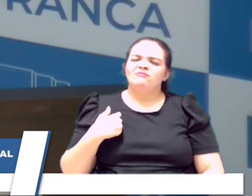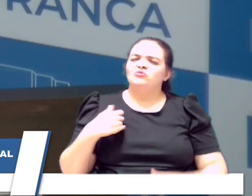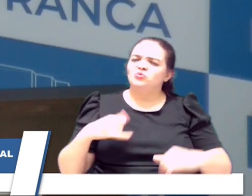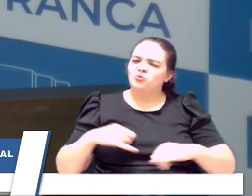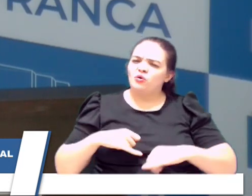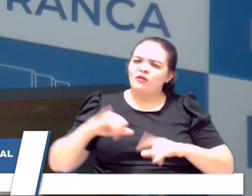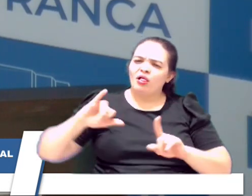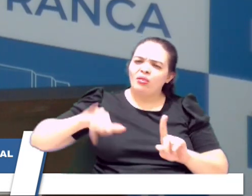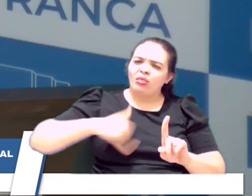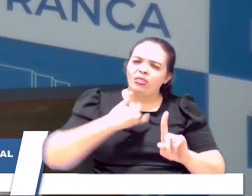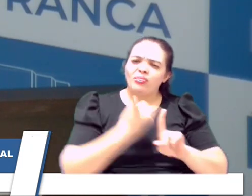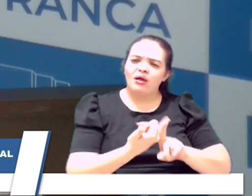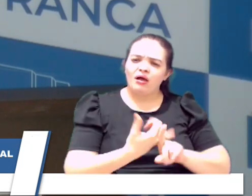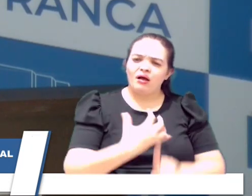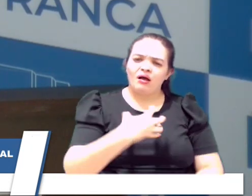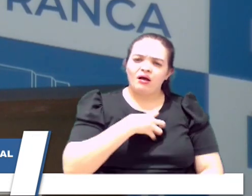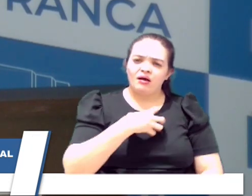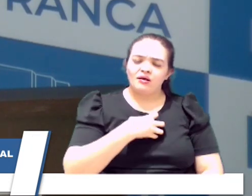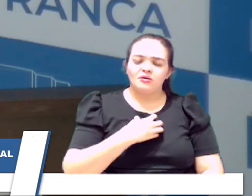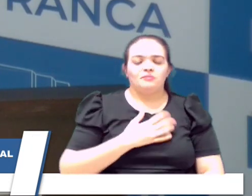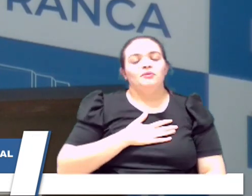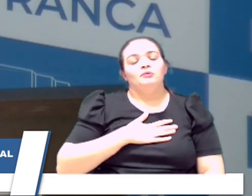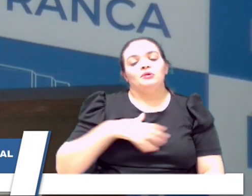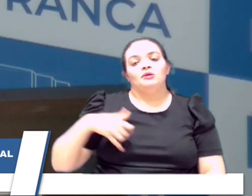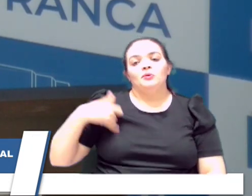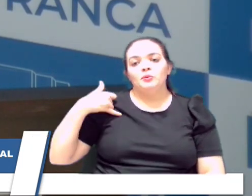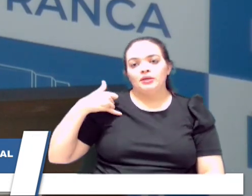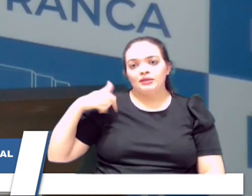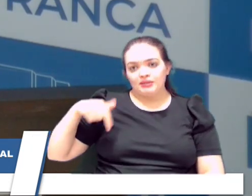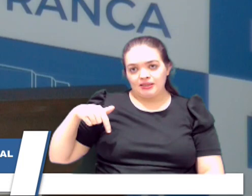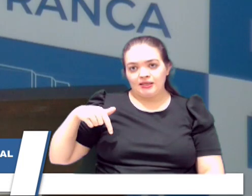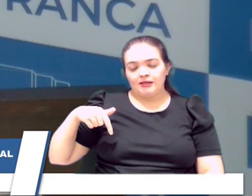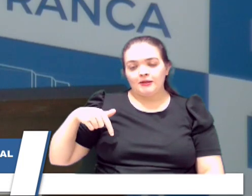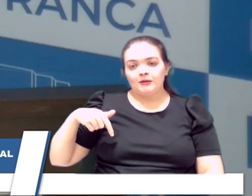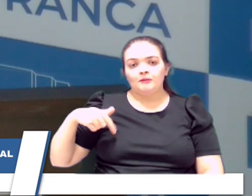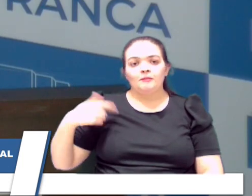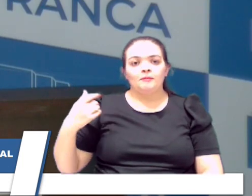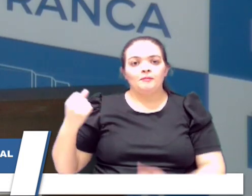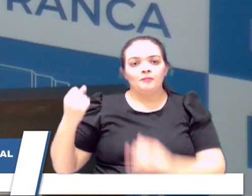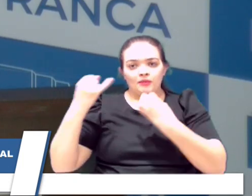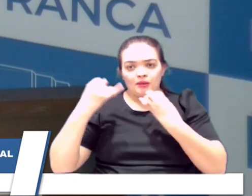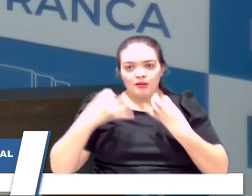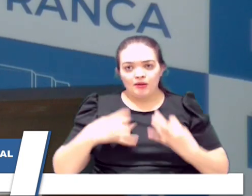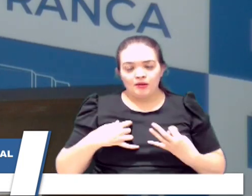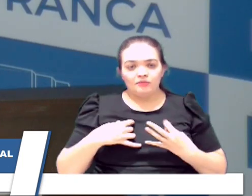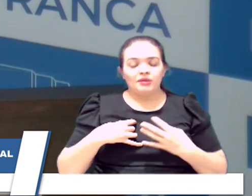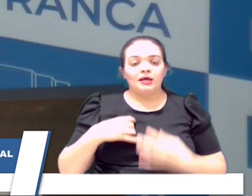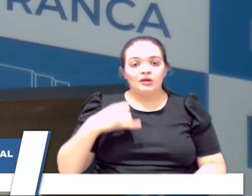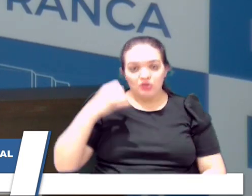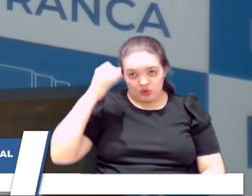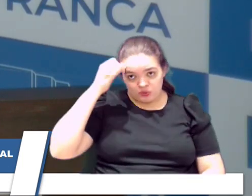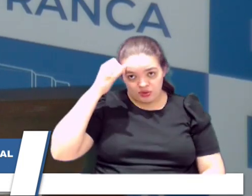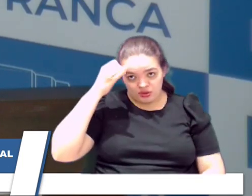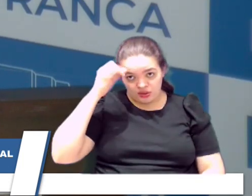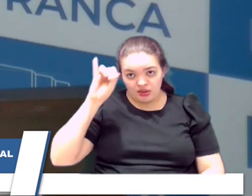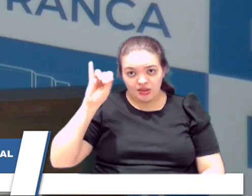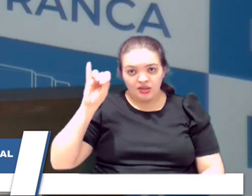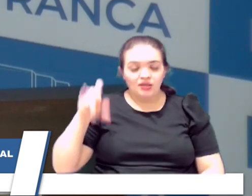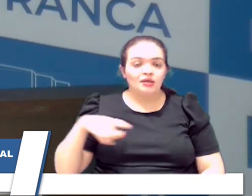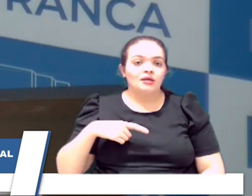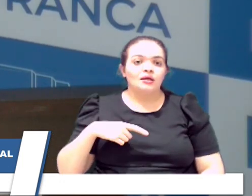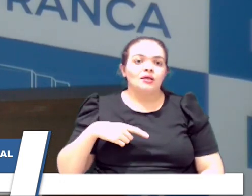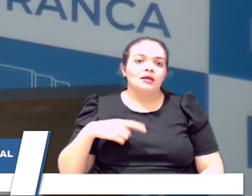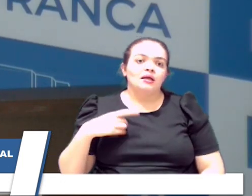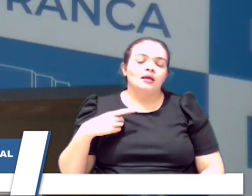por causa do jeito que eu era. Quando eu tinha 7 anos, eu fui diagnosticado com a deficiência, entendeu? Já não bastava a deficiência que eu tinha